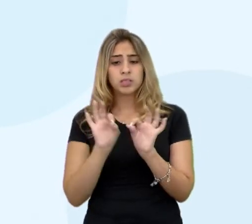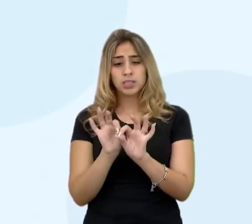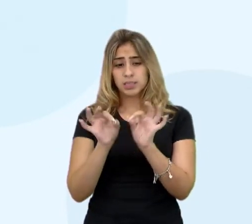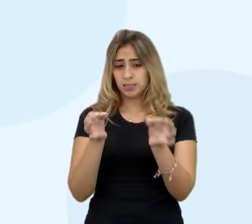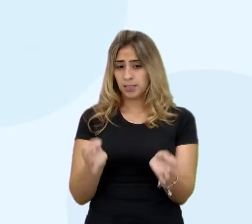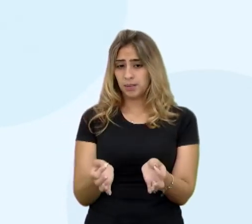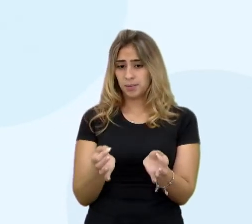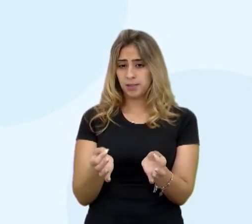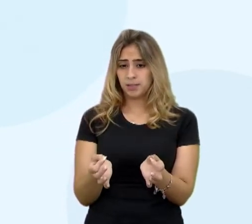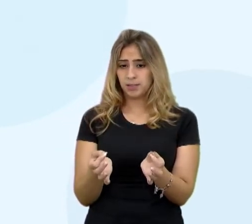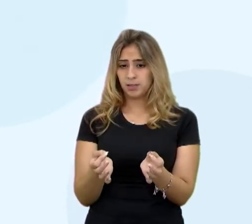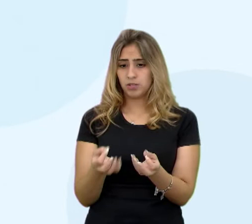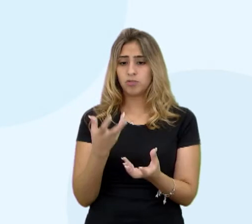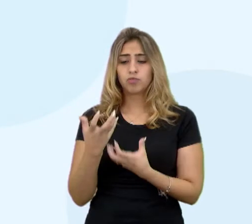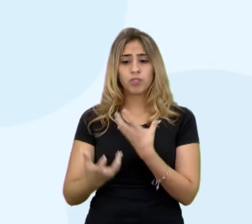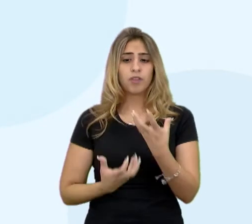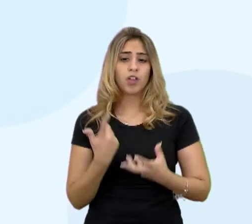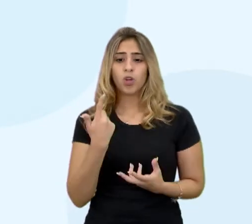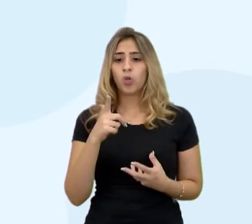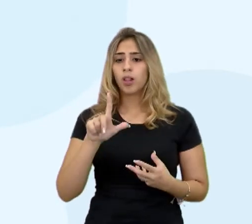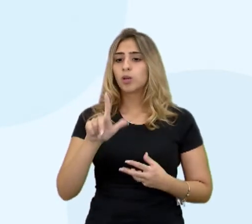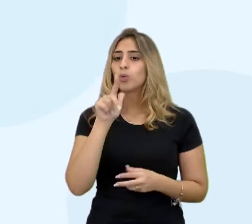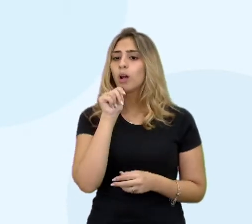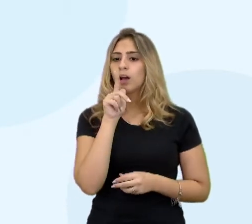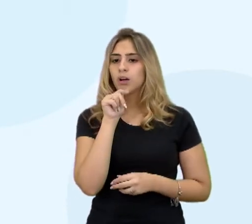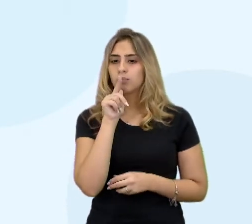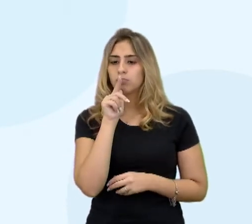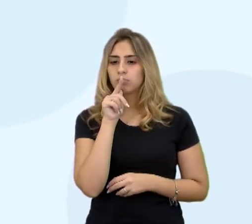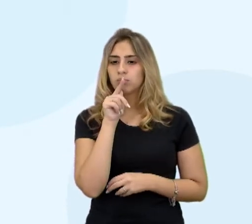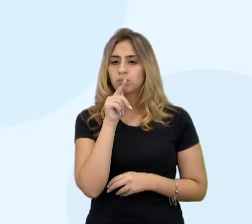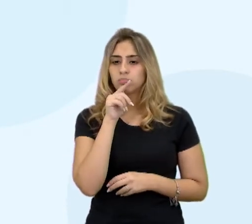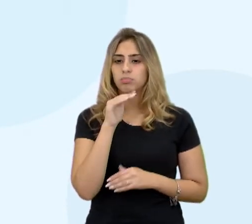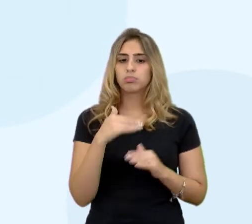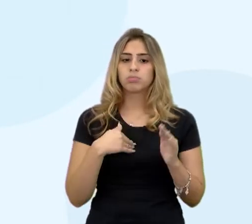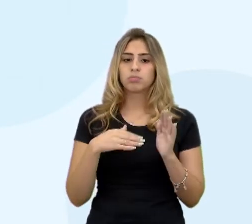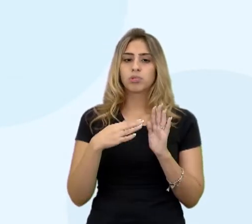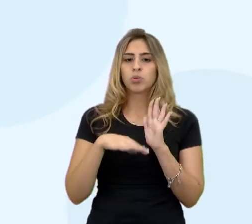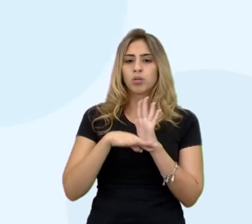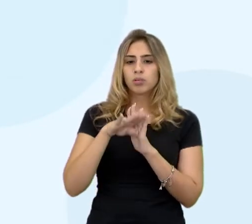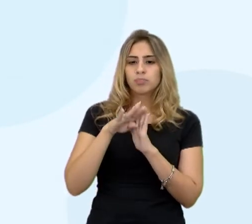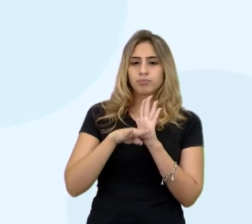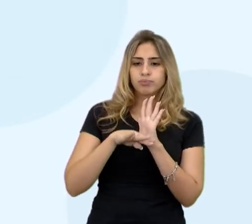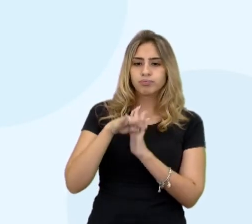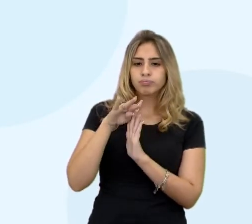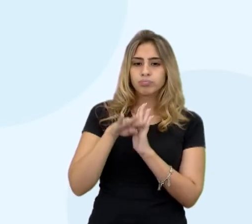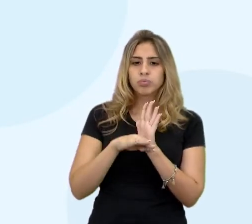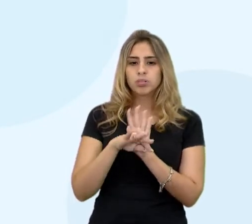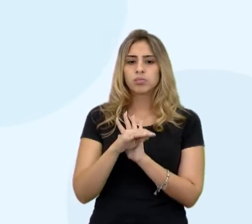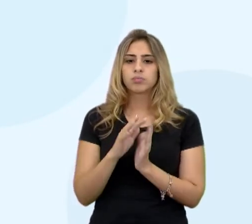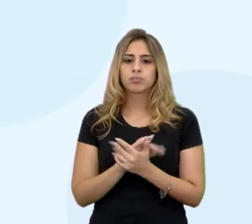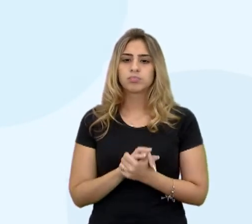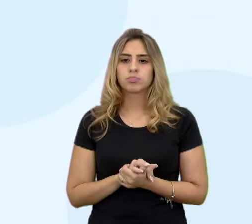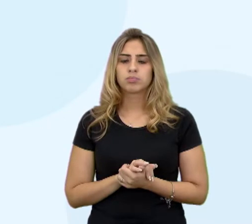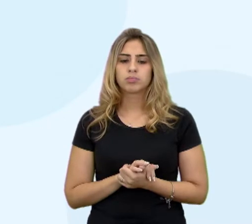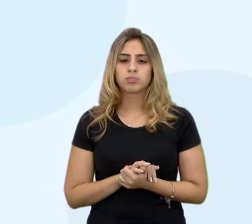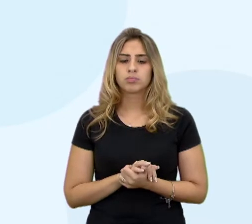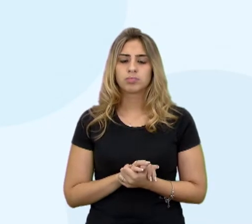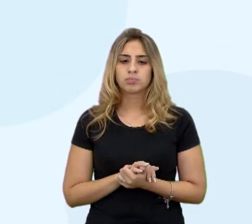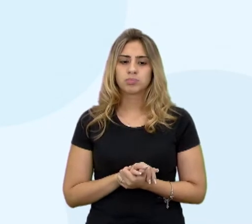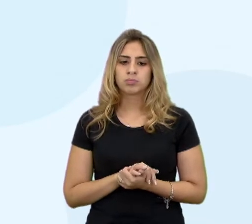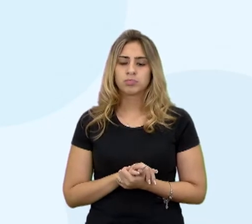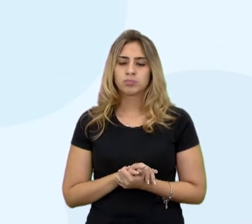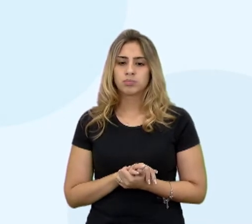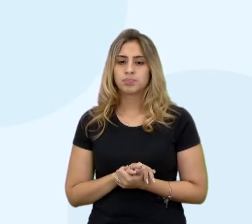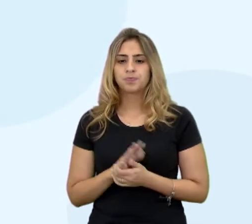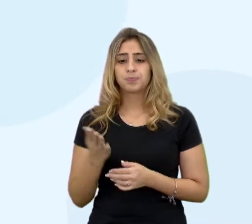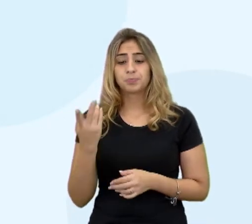simples de ferver 1 litro de água, inicialmente a temperatura ambiente. É um exemplo que eu estou dando aqui. Veja que eu coloquei assim, ó,